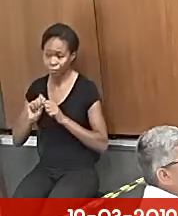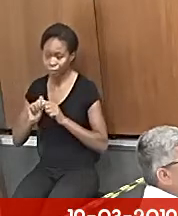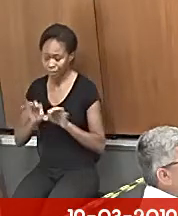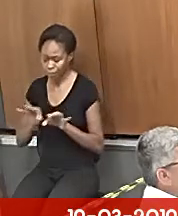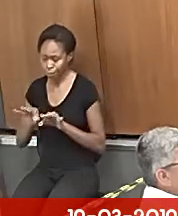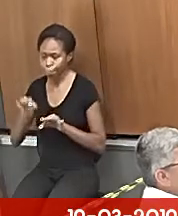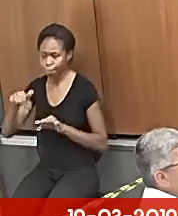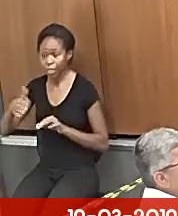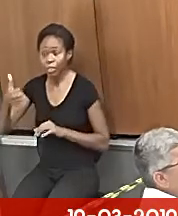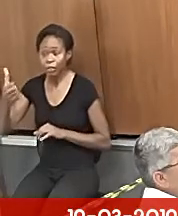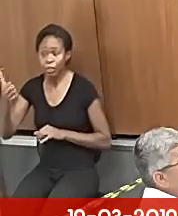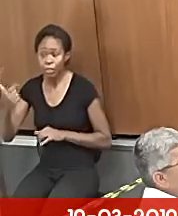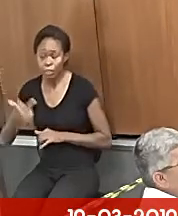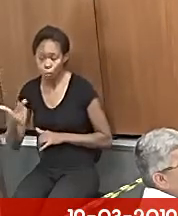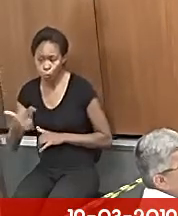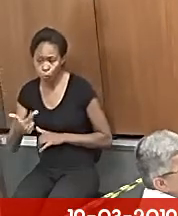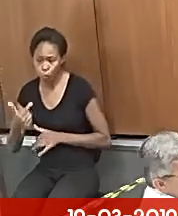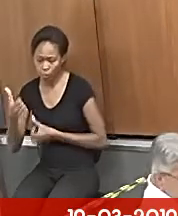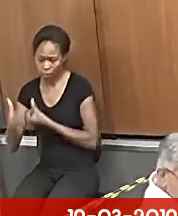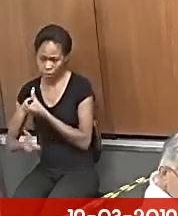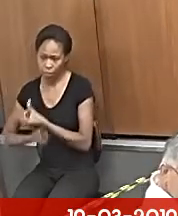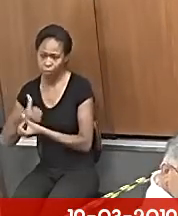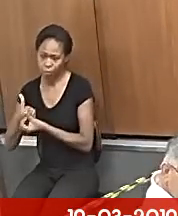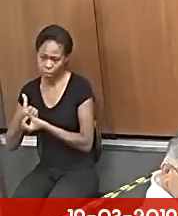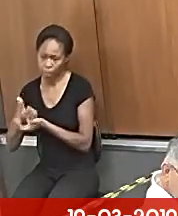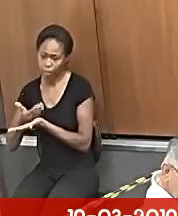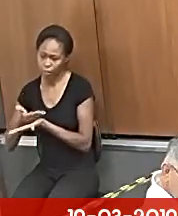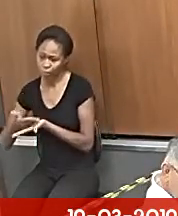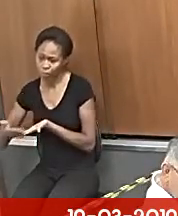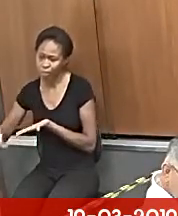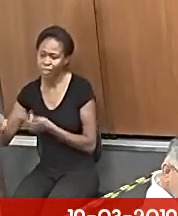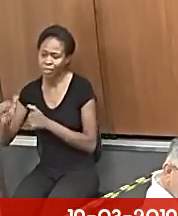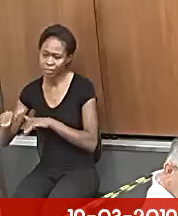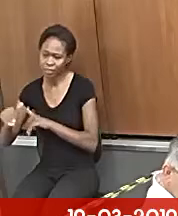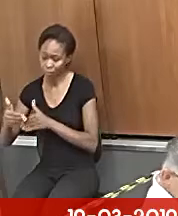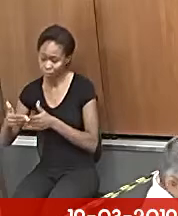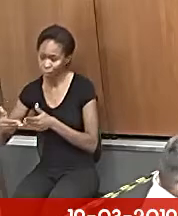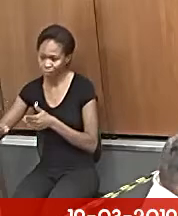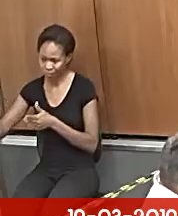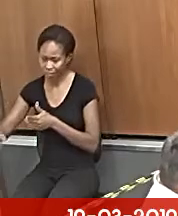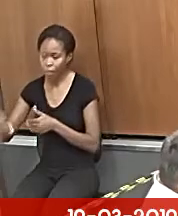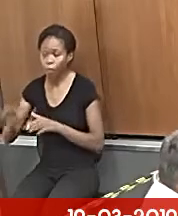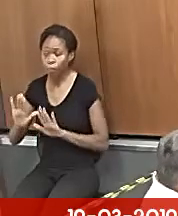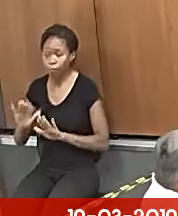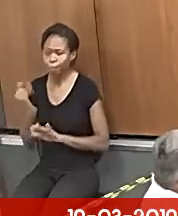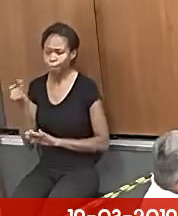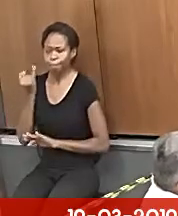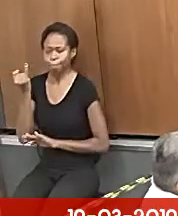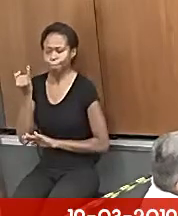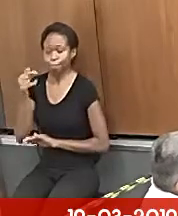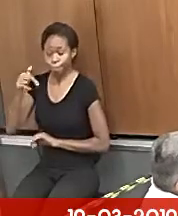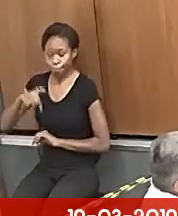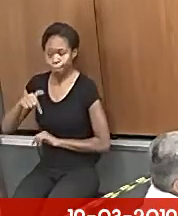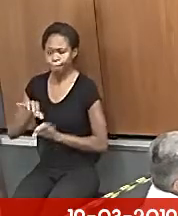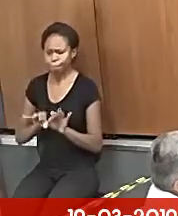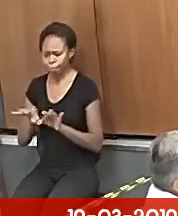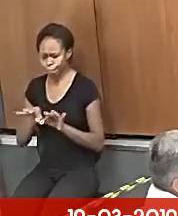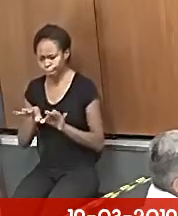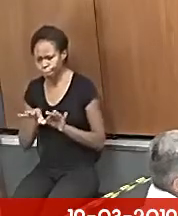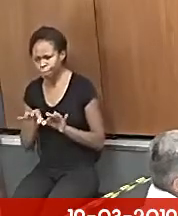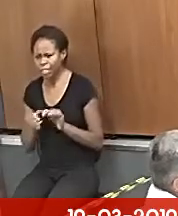lá no segundo semestre mas eu acho que hoje é importante também a lei da gente construir essas datas vocês apresentar